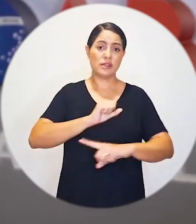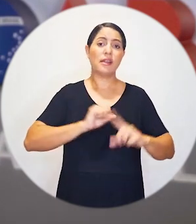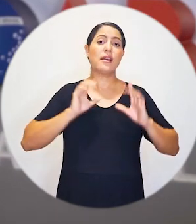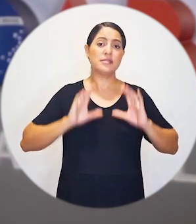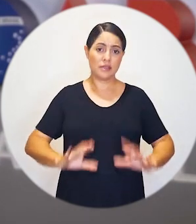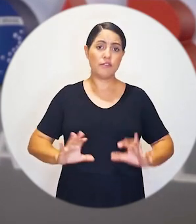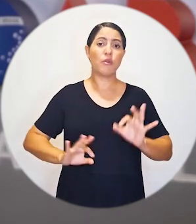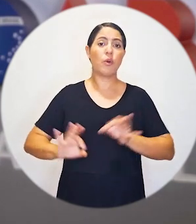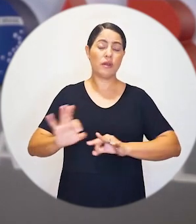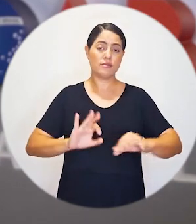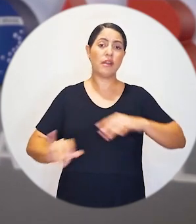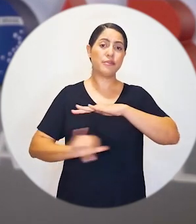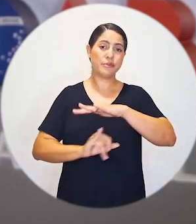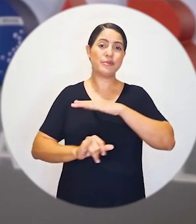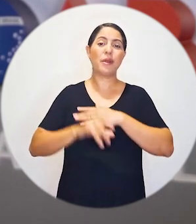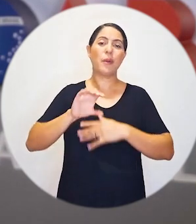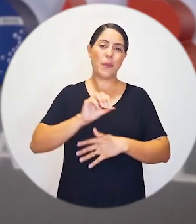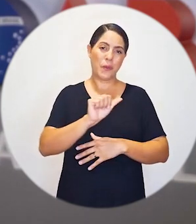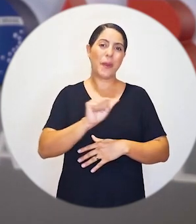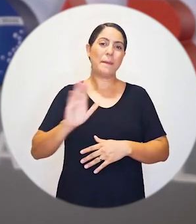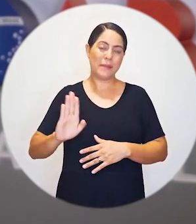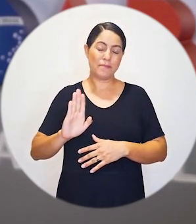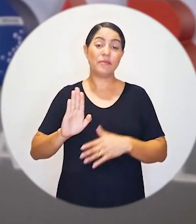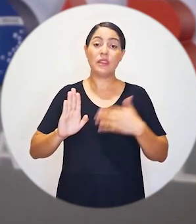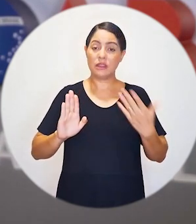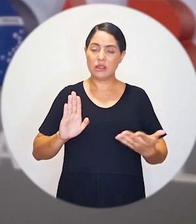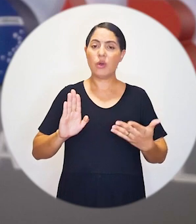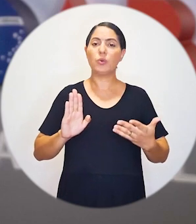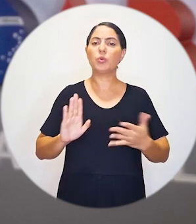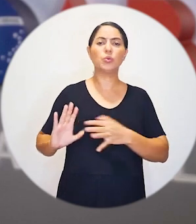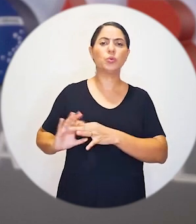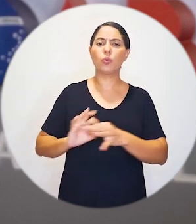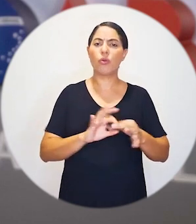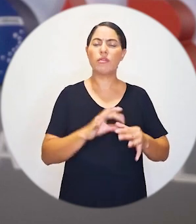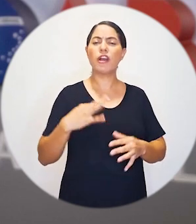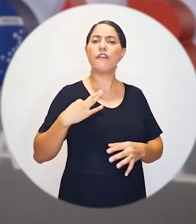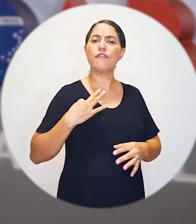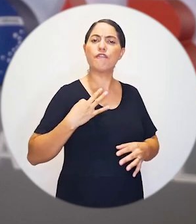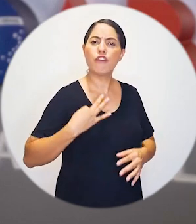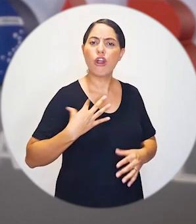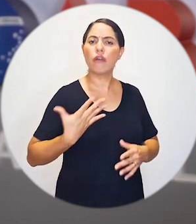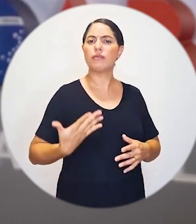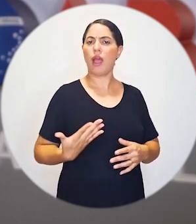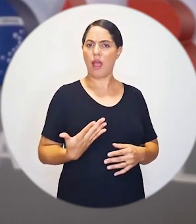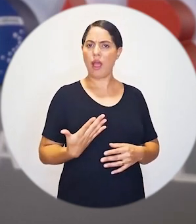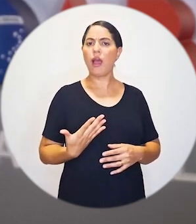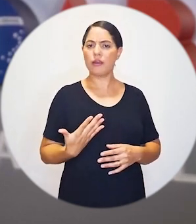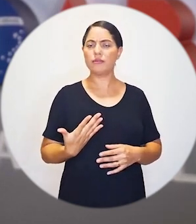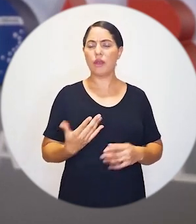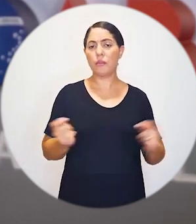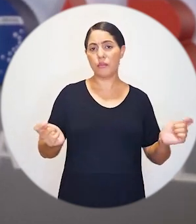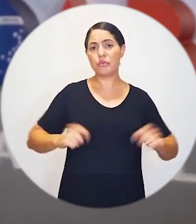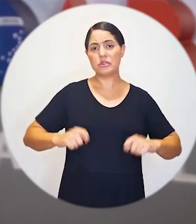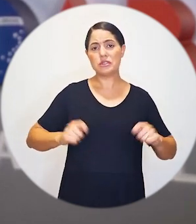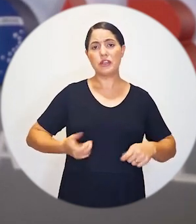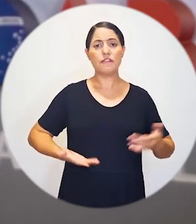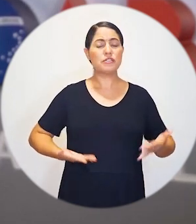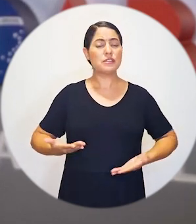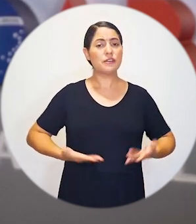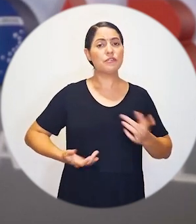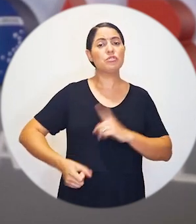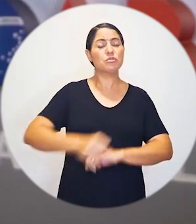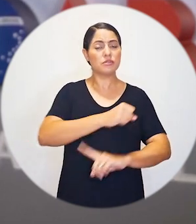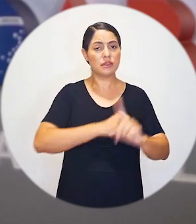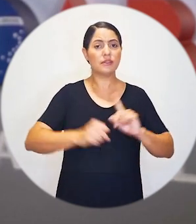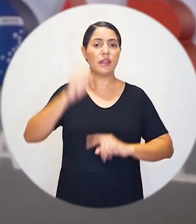tem capilaridade em todo o território nacional, de forma voluntária a trazer esse grande serviço prestado